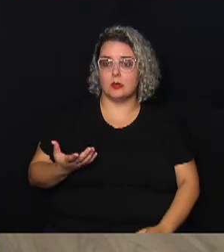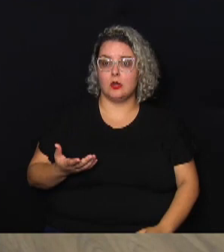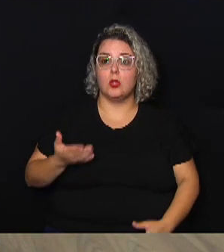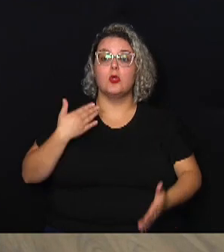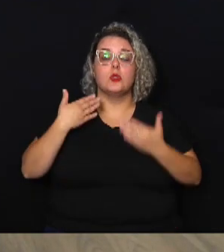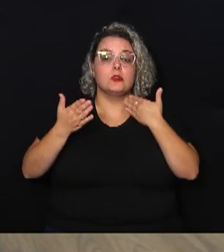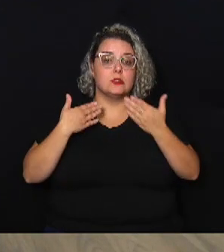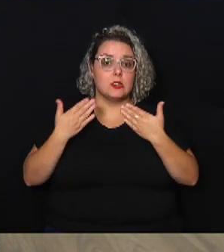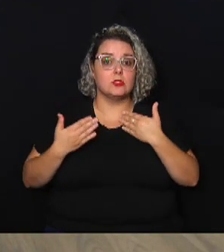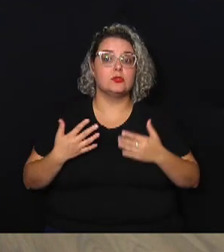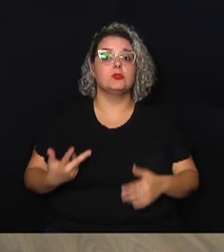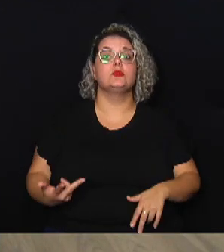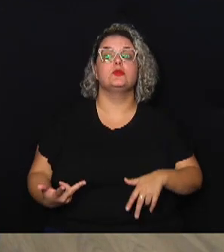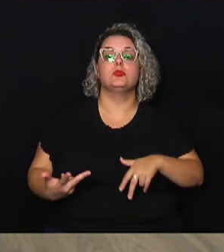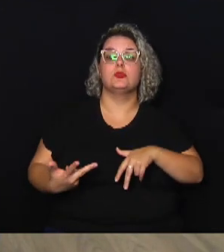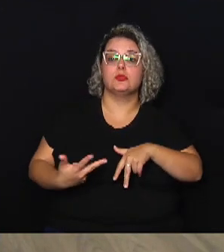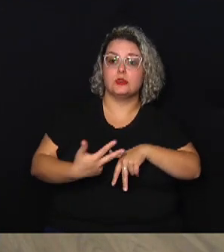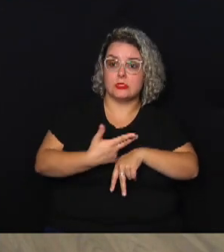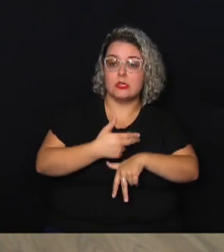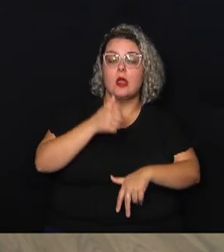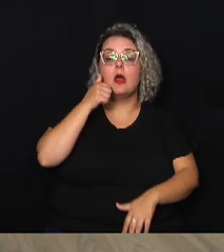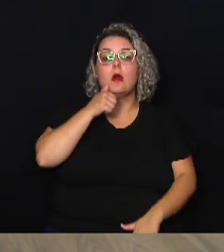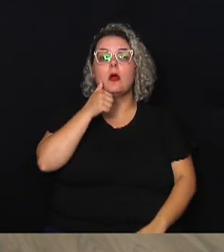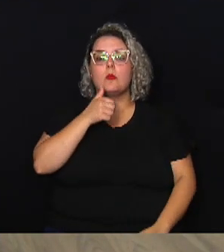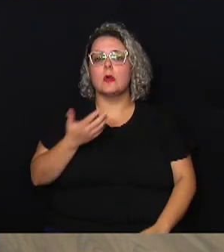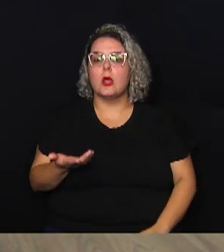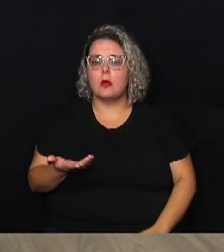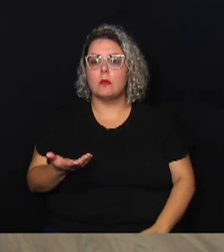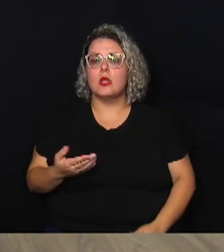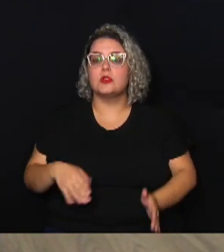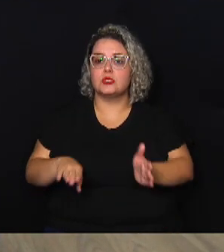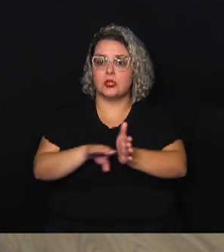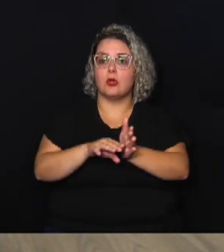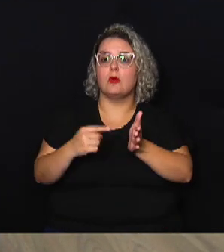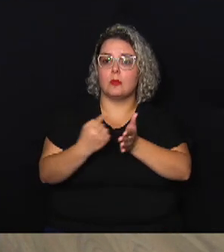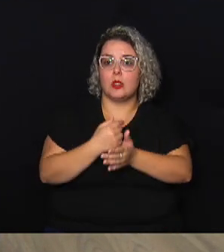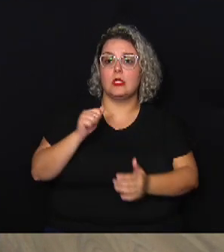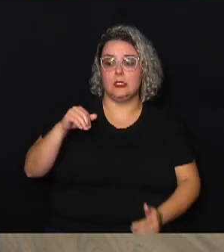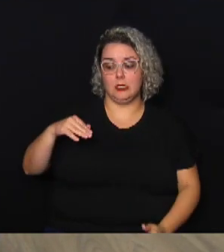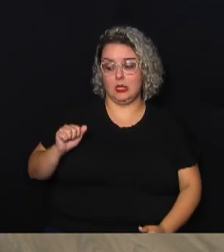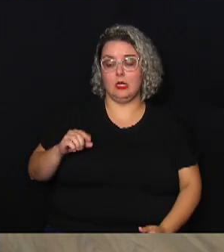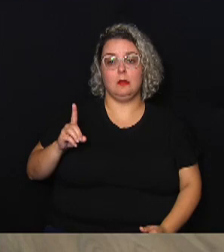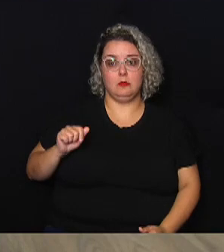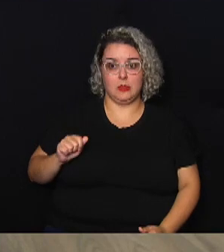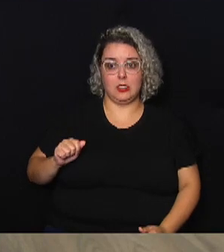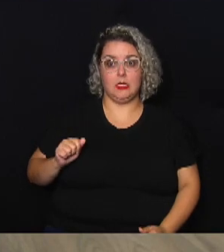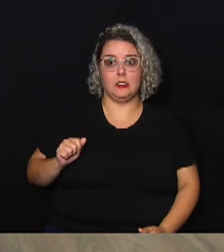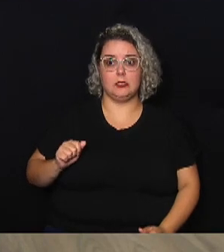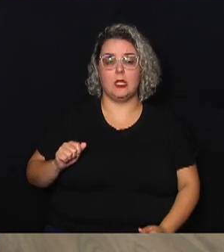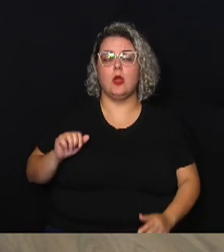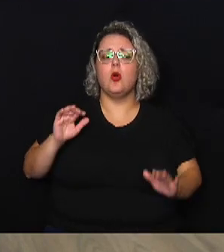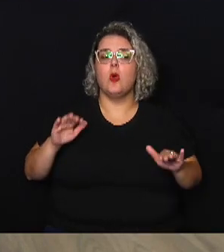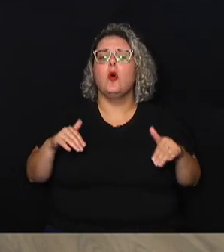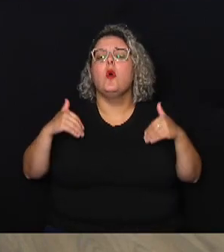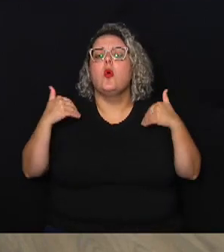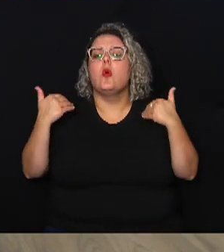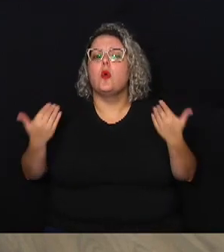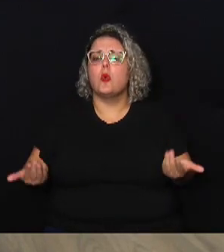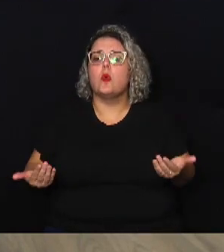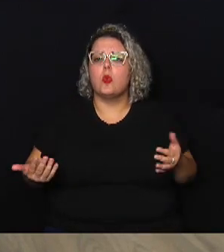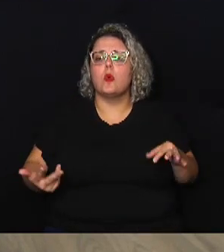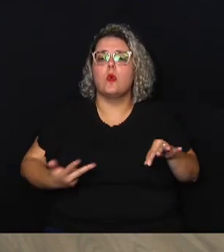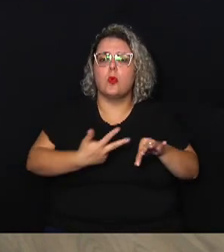aí de cirurgias relacionadas às mulheres, mas chegou uma pergunta aqui da Amanda do Carlos Lourenço. Quais as cirurgias íntimas